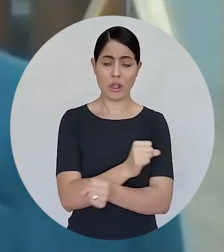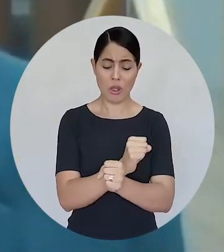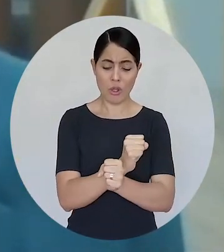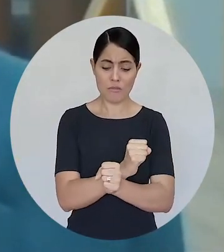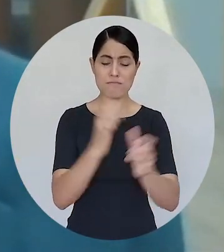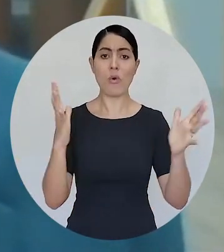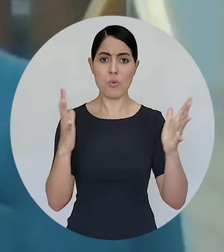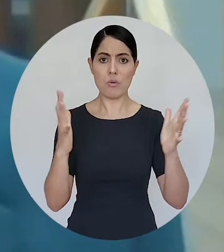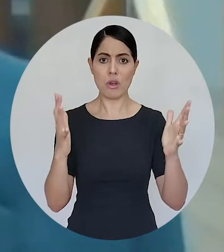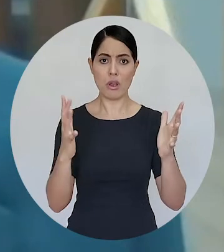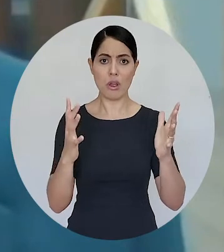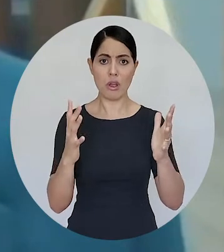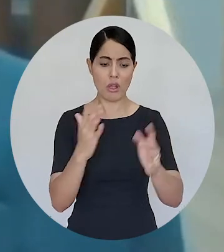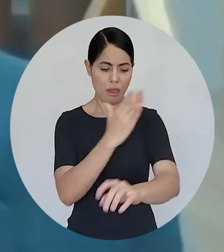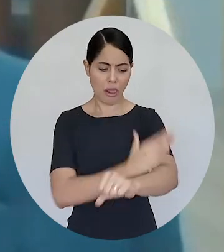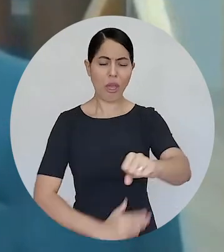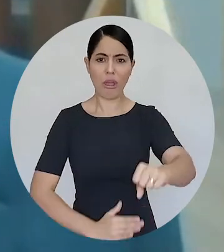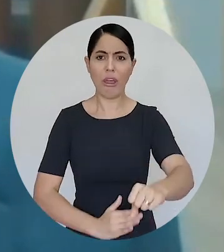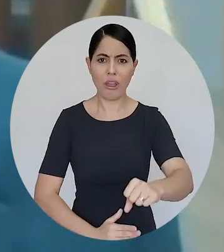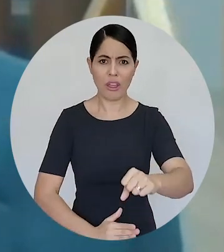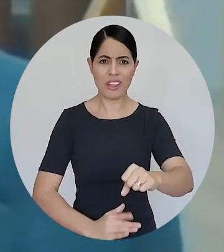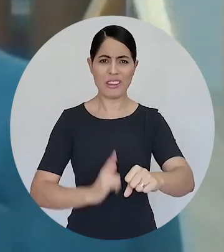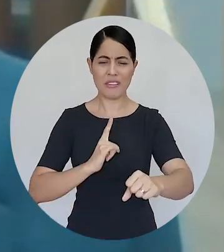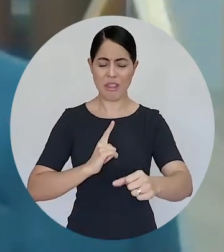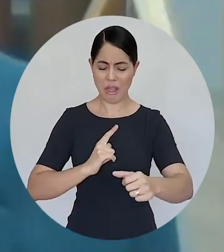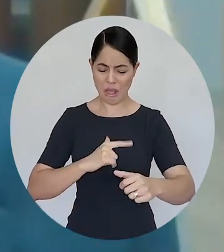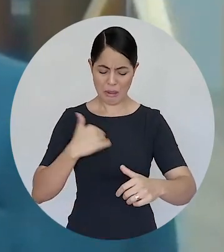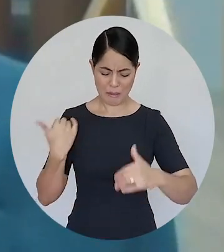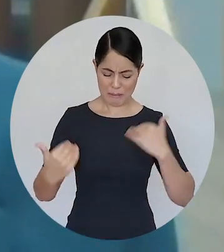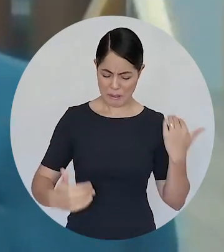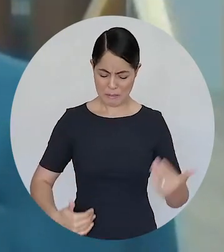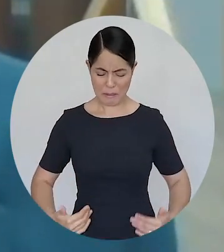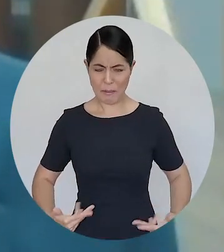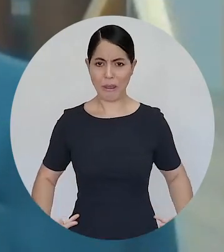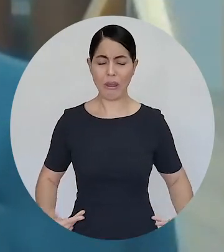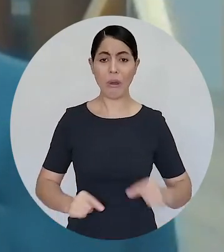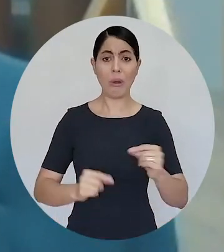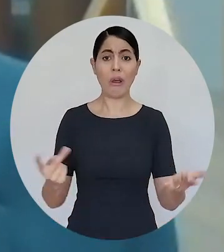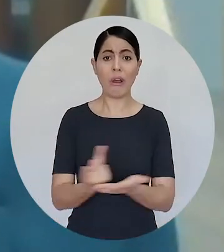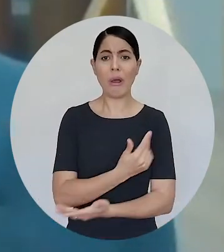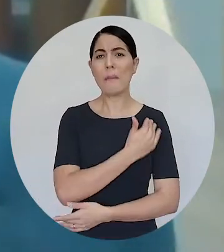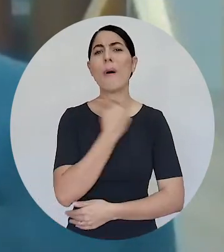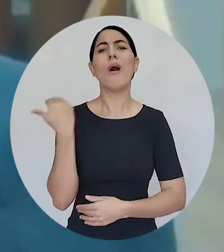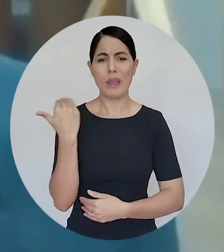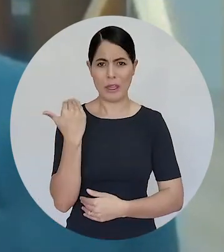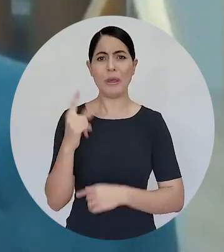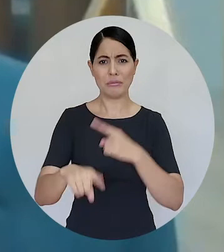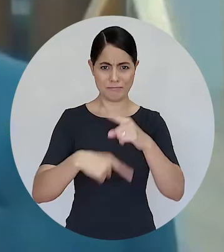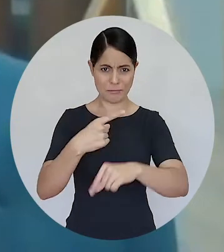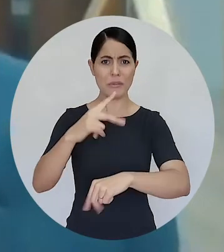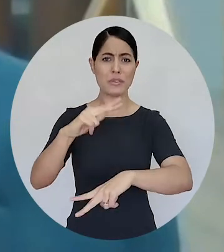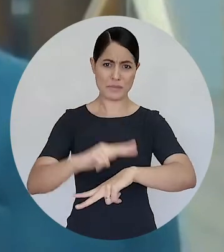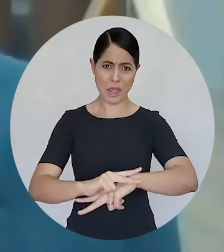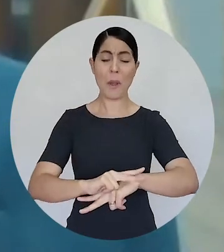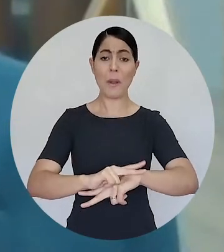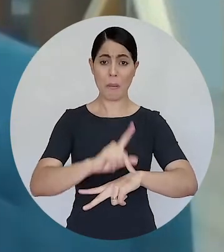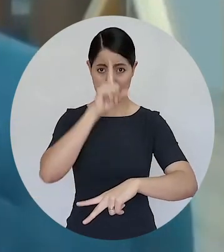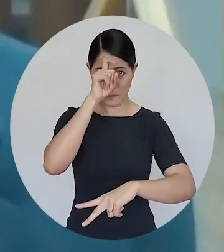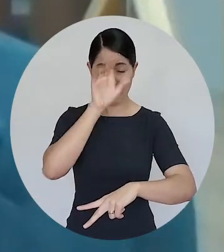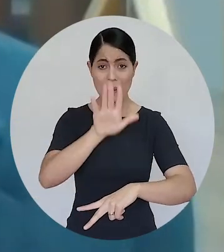lhe decepou o braço, além de outras mutilações, e provocou a morte tão logo foi